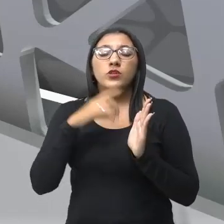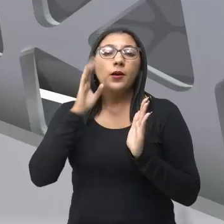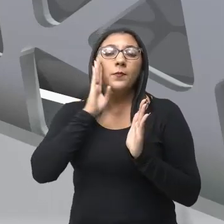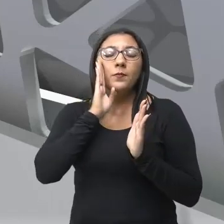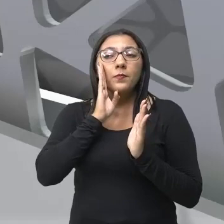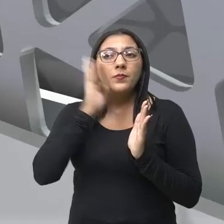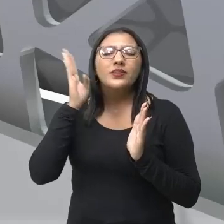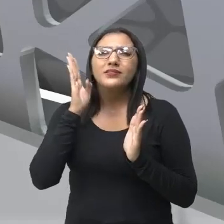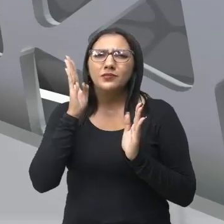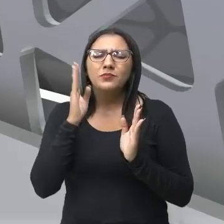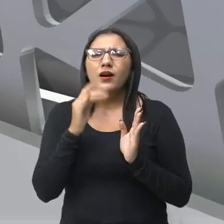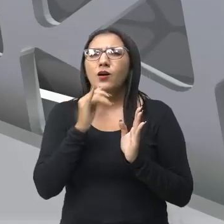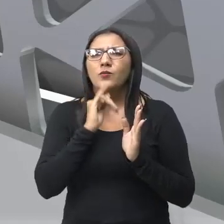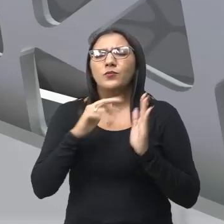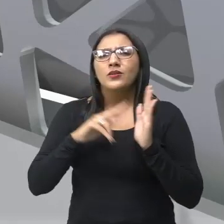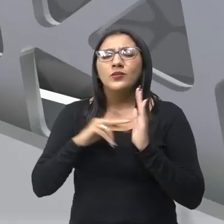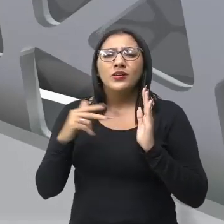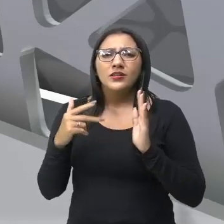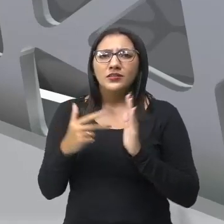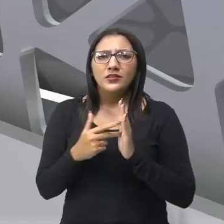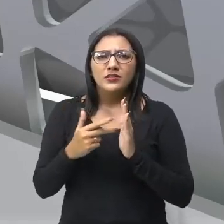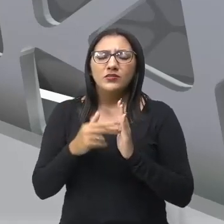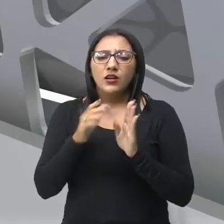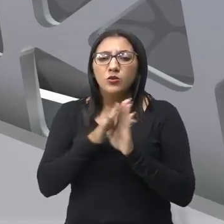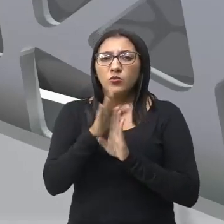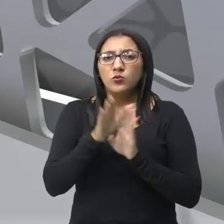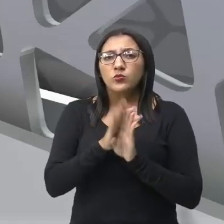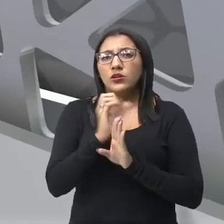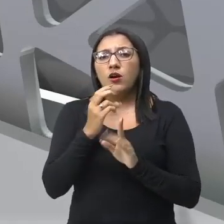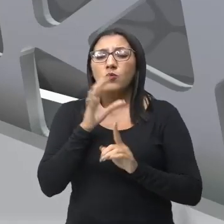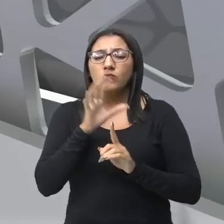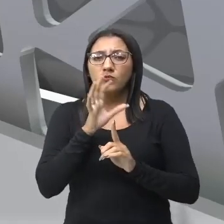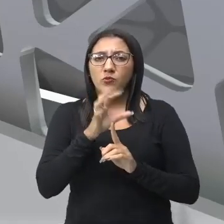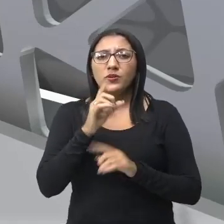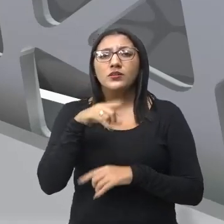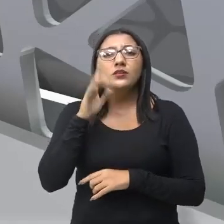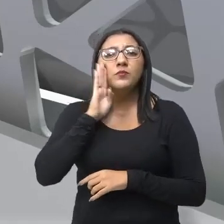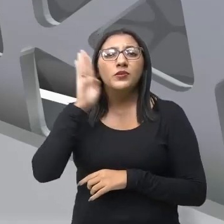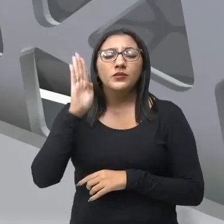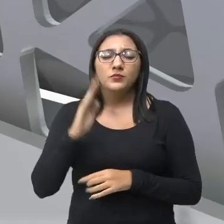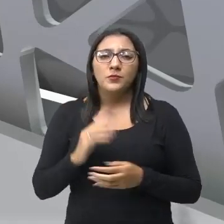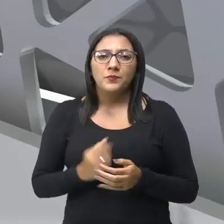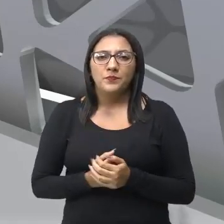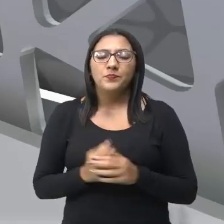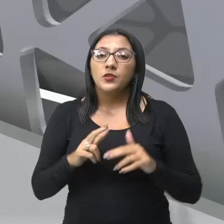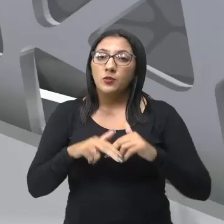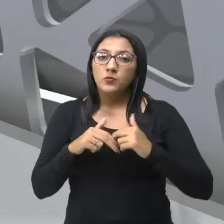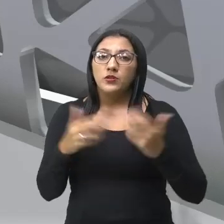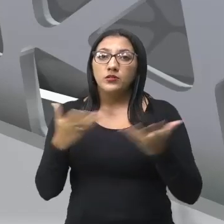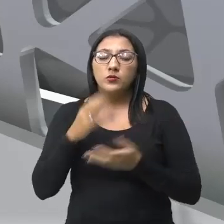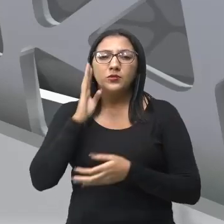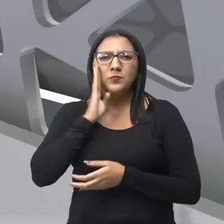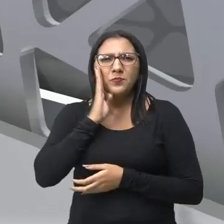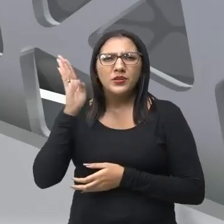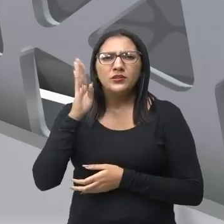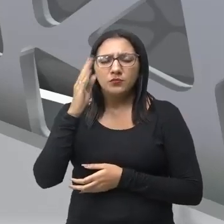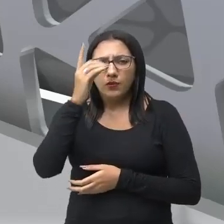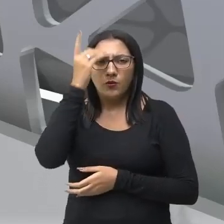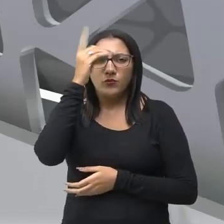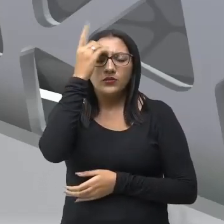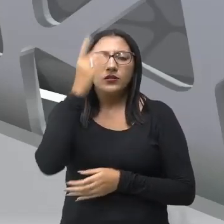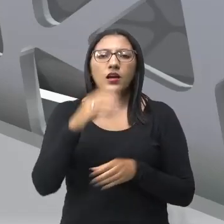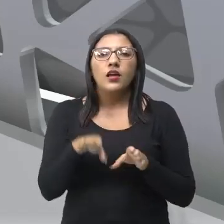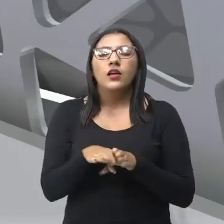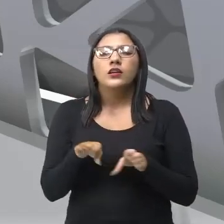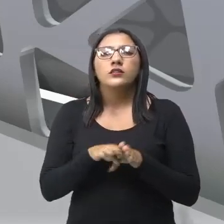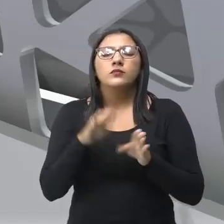ideia norteadora ou aquela ideia principal, certo? E é exatamente sobre essa ideia principal e as